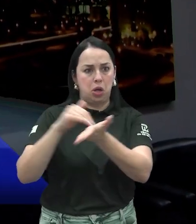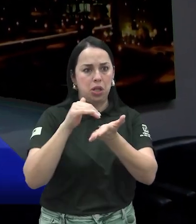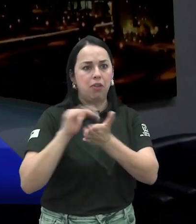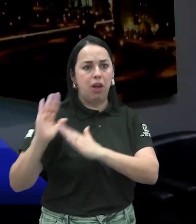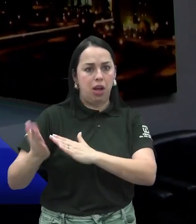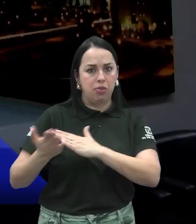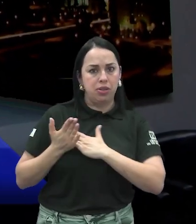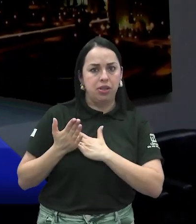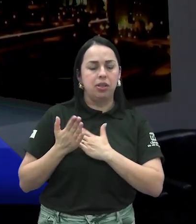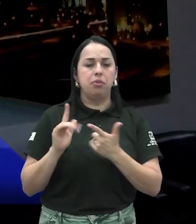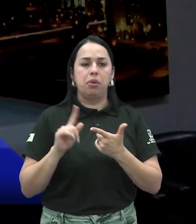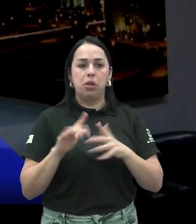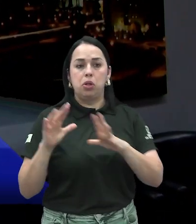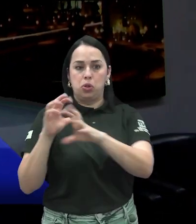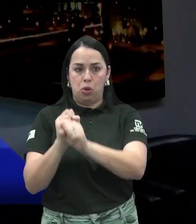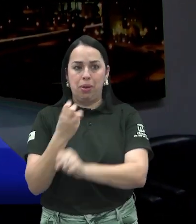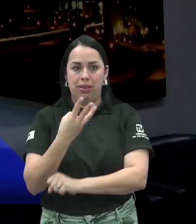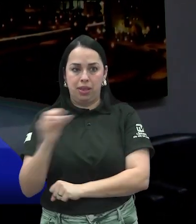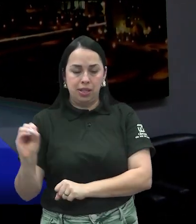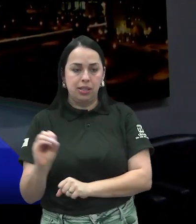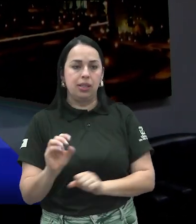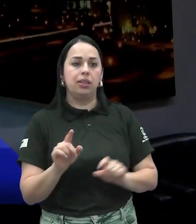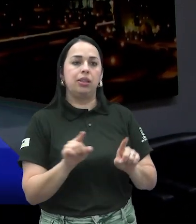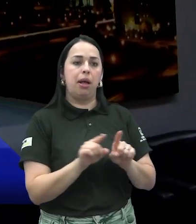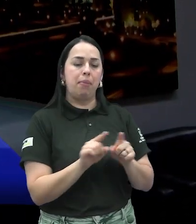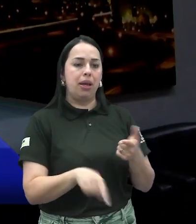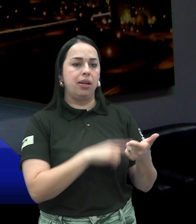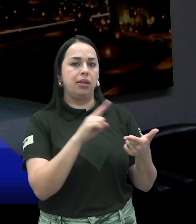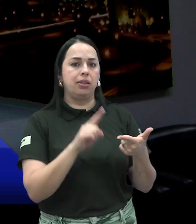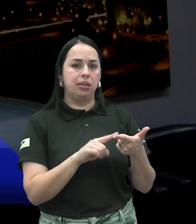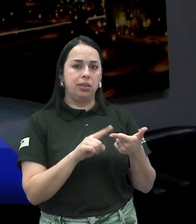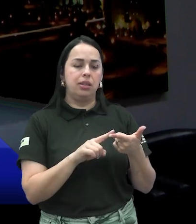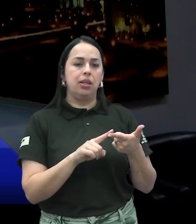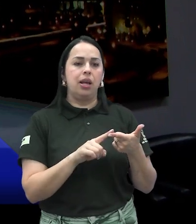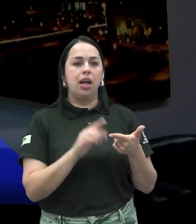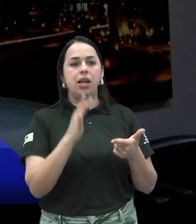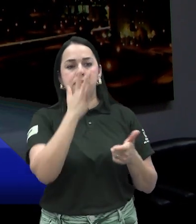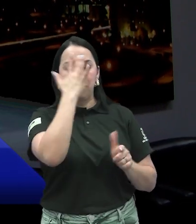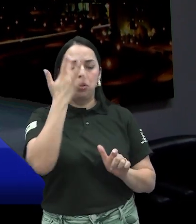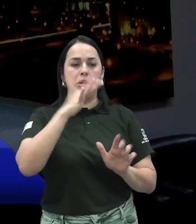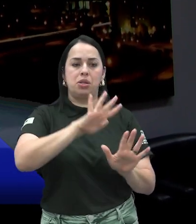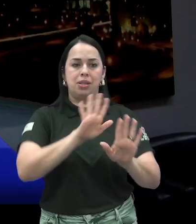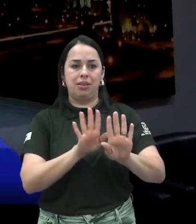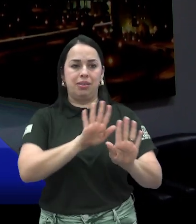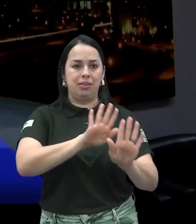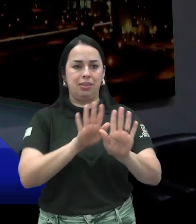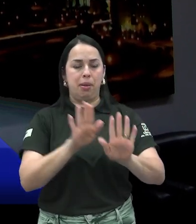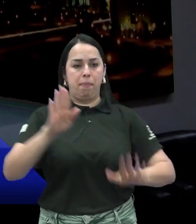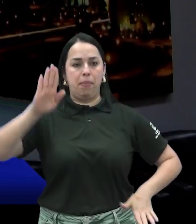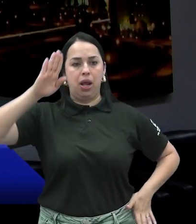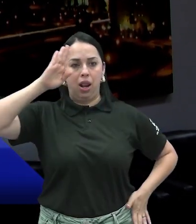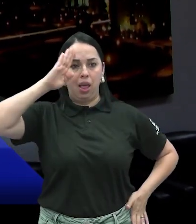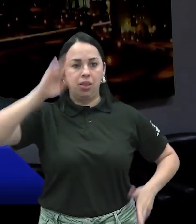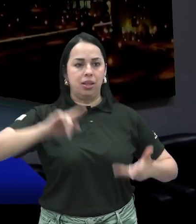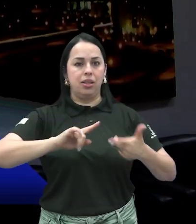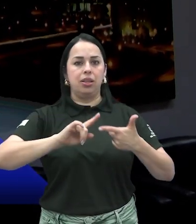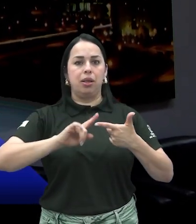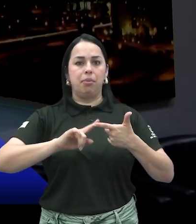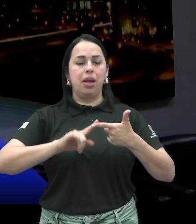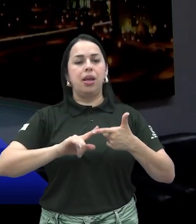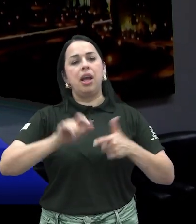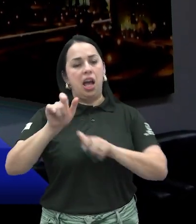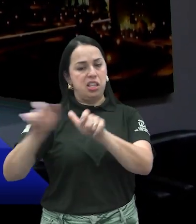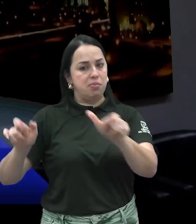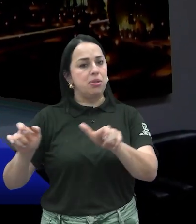cidade de São José dos Campos, são mais de 300 pessoas. E também os nossos componentes, né, que irão desfilar, tanto militar, quanto também